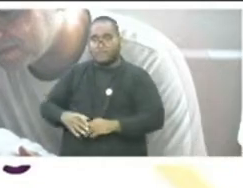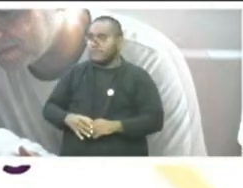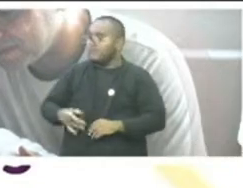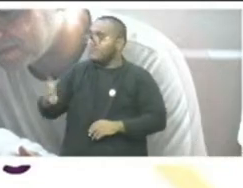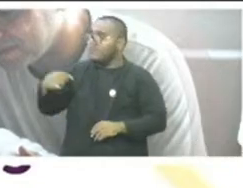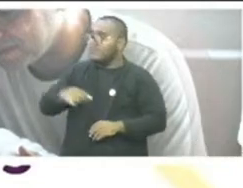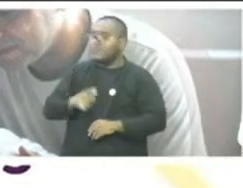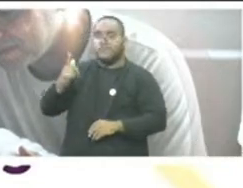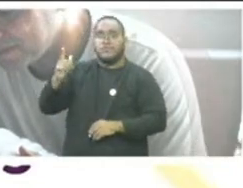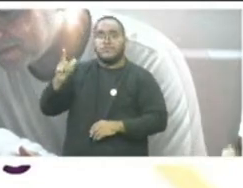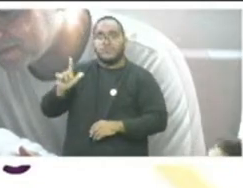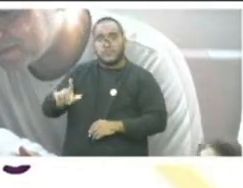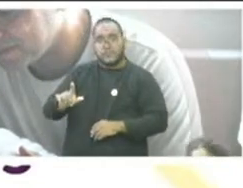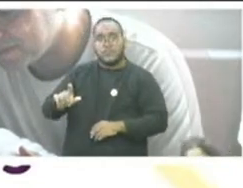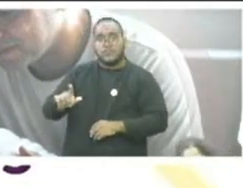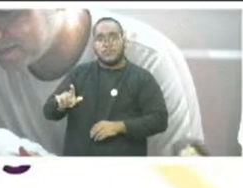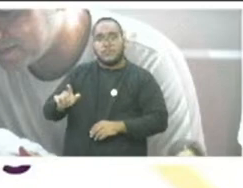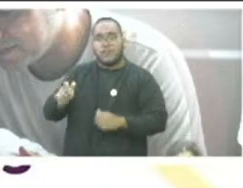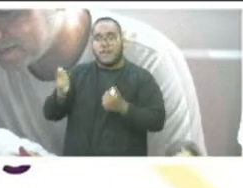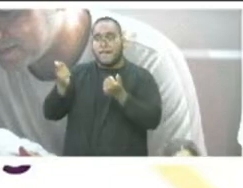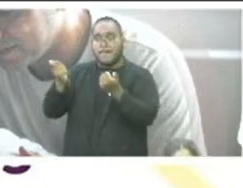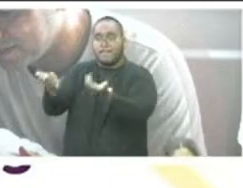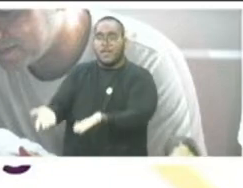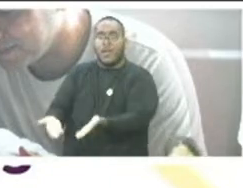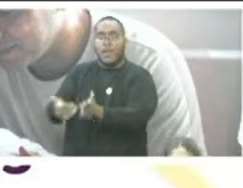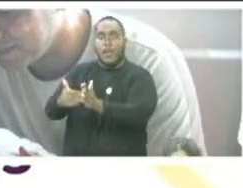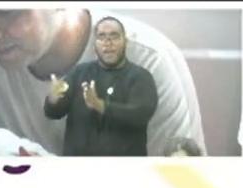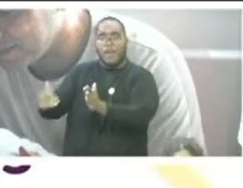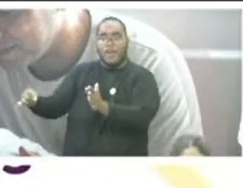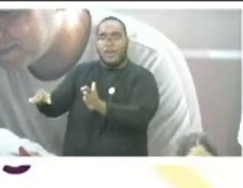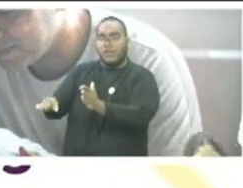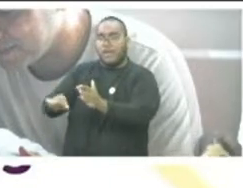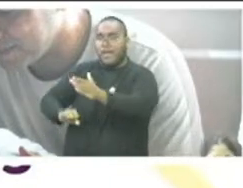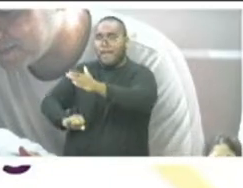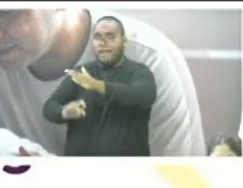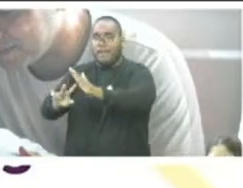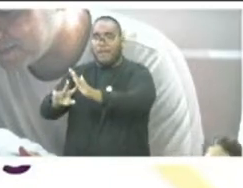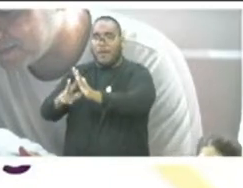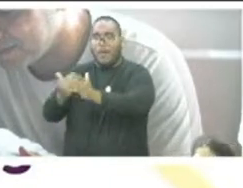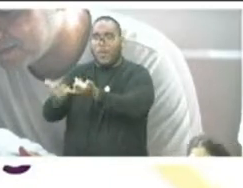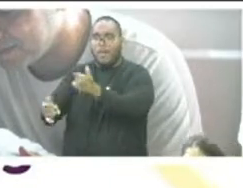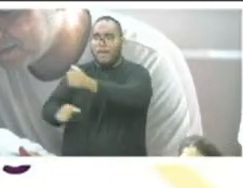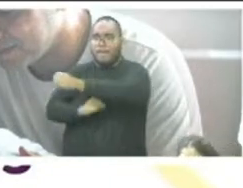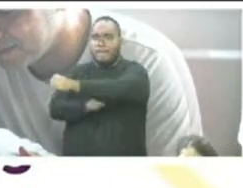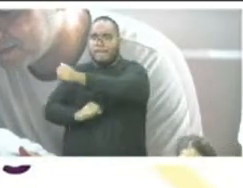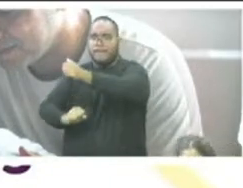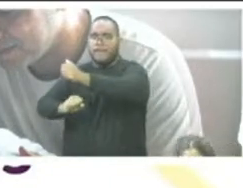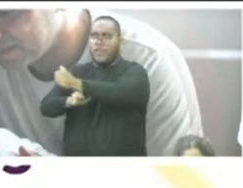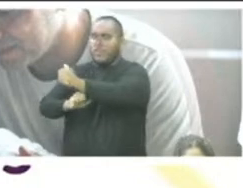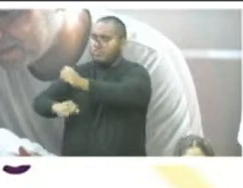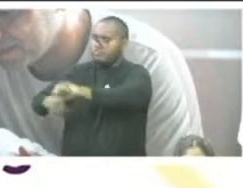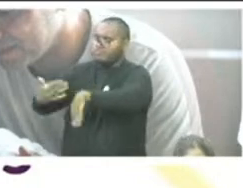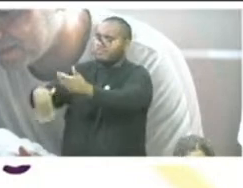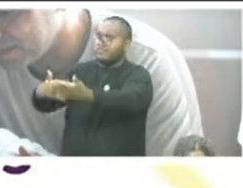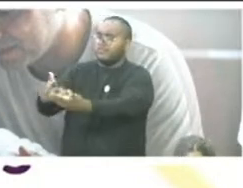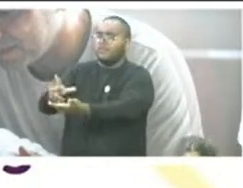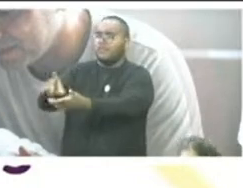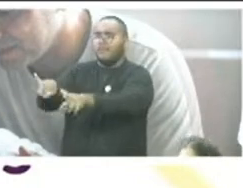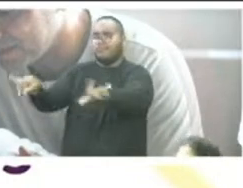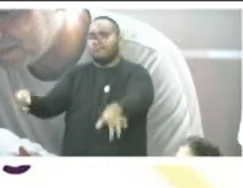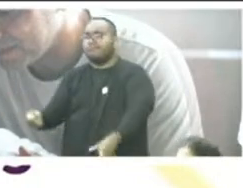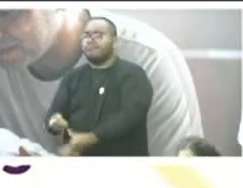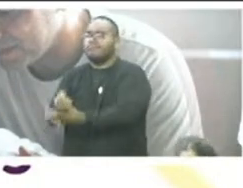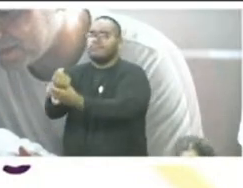consiga trazer o método como ponte e como elo de todos esses processos que vão qualificar e assegurar